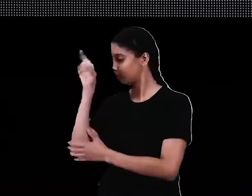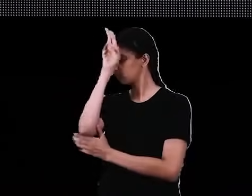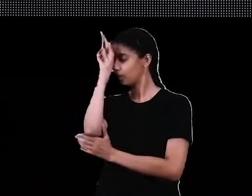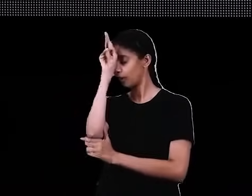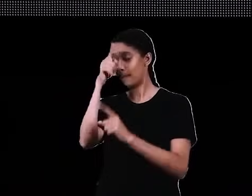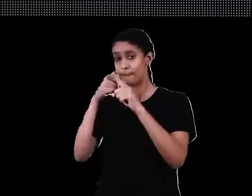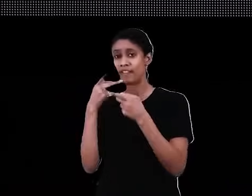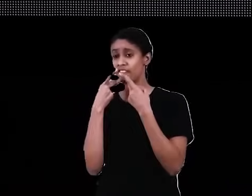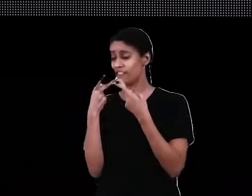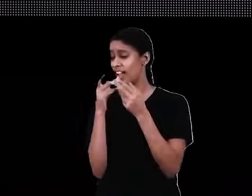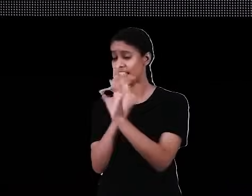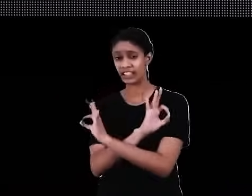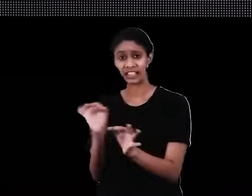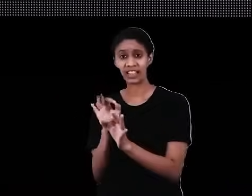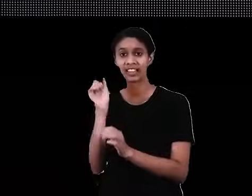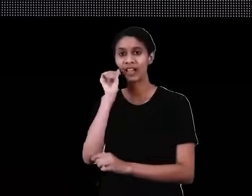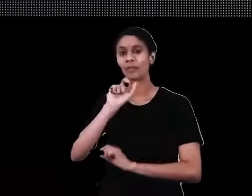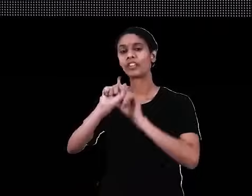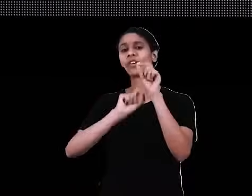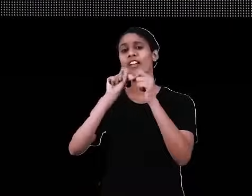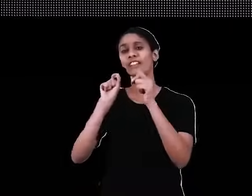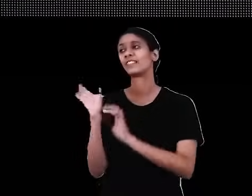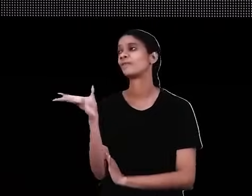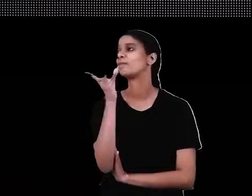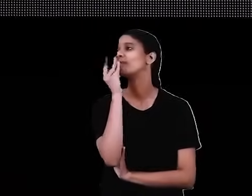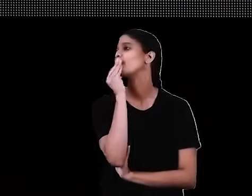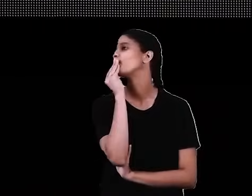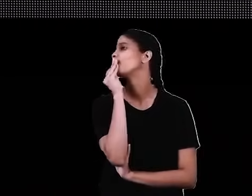de dar um sermão nele, ela resolve se calar.